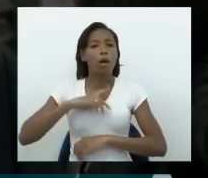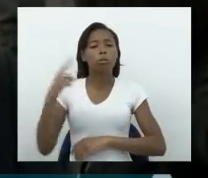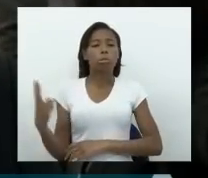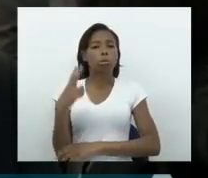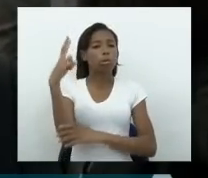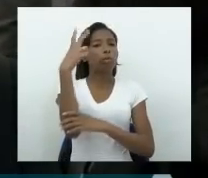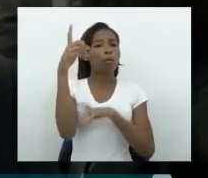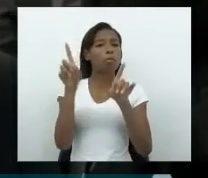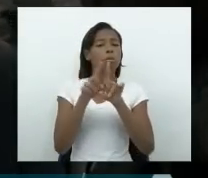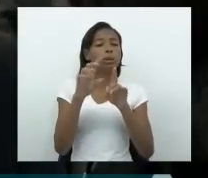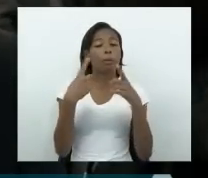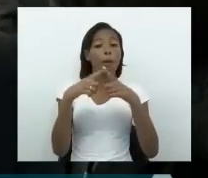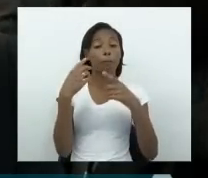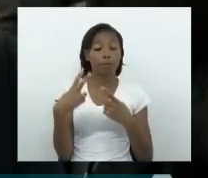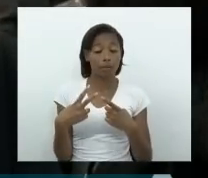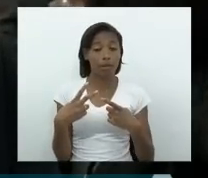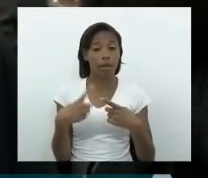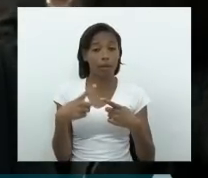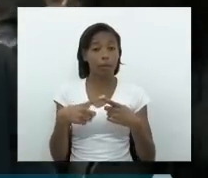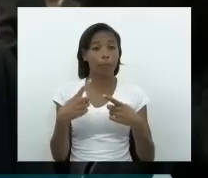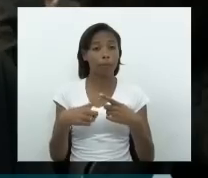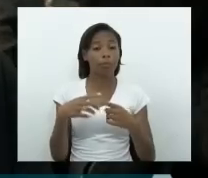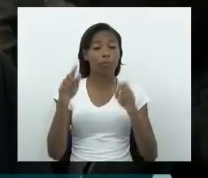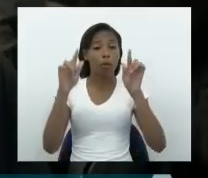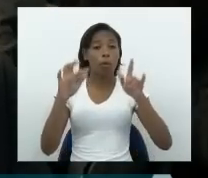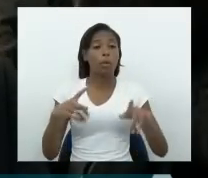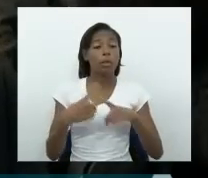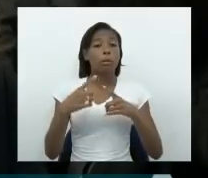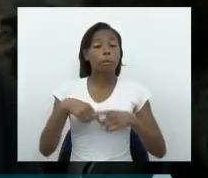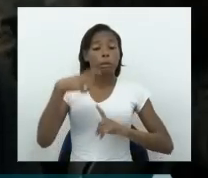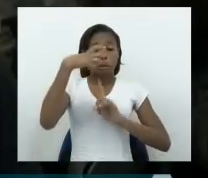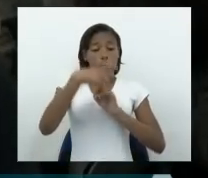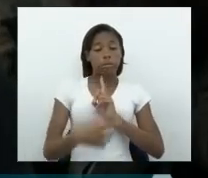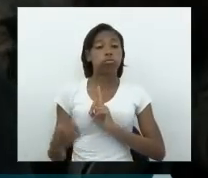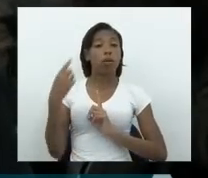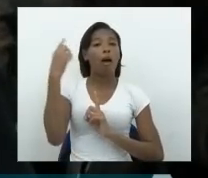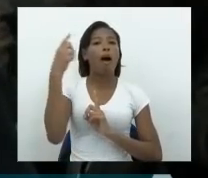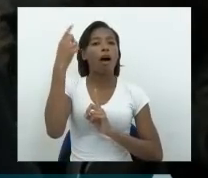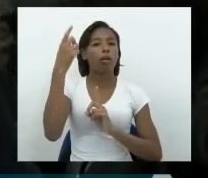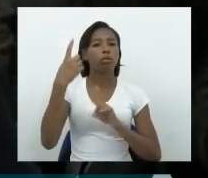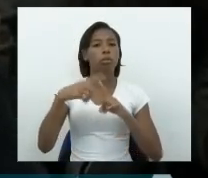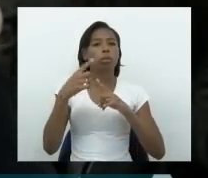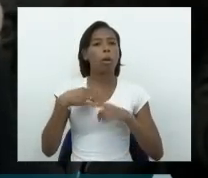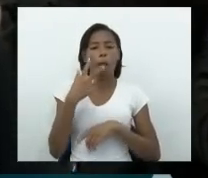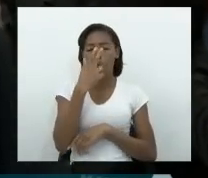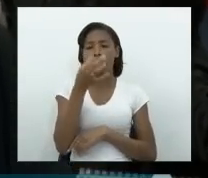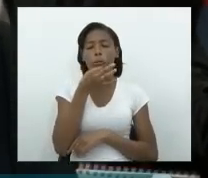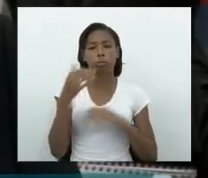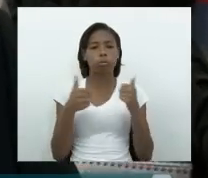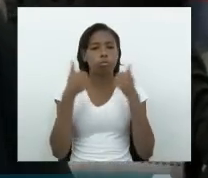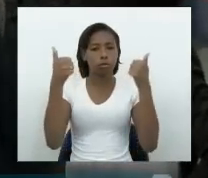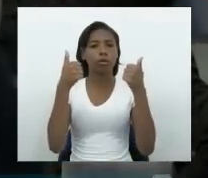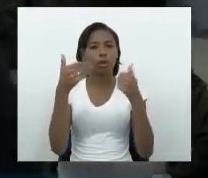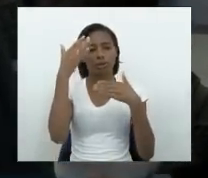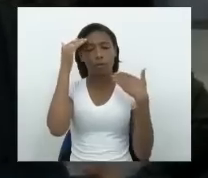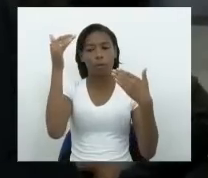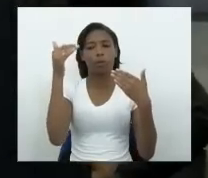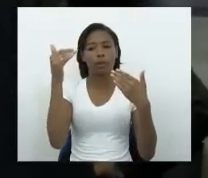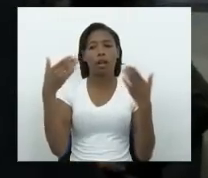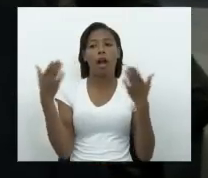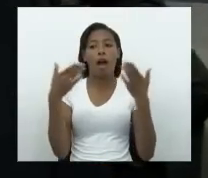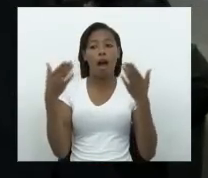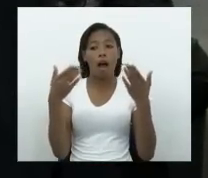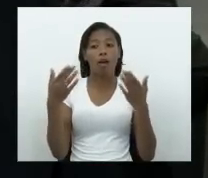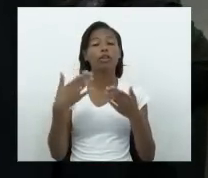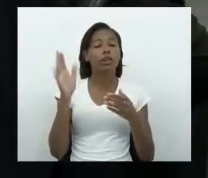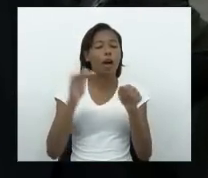É preciso que Guarulhos tenha um governo de equilíbrio, um governo maduro e adulto. Uma avaliação muito positiva. Obrigada, candidato. A